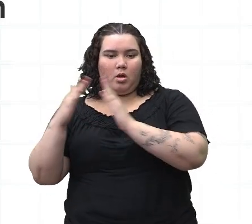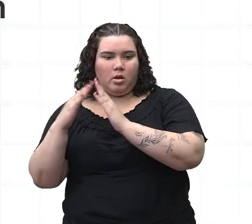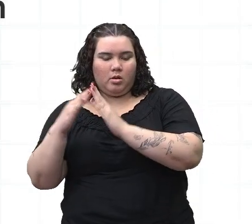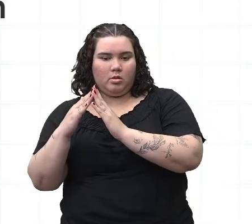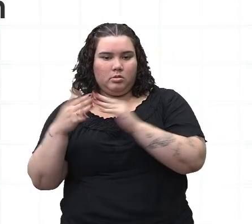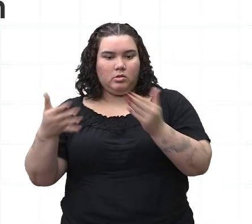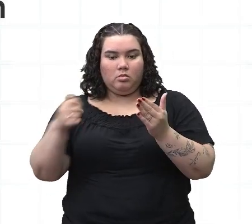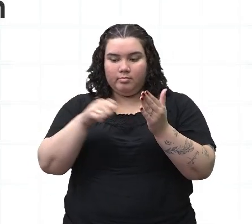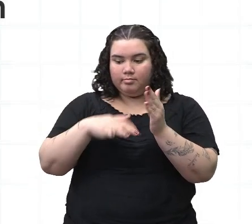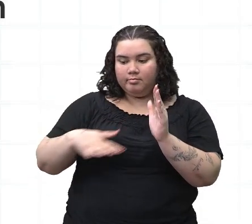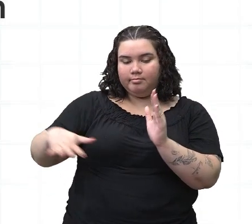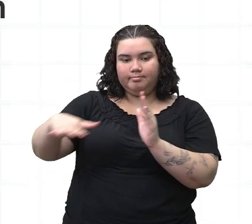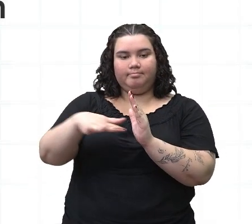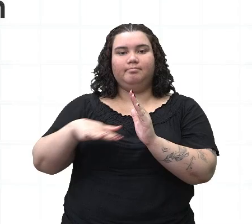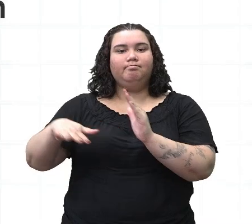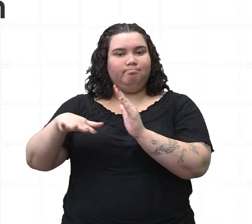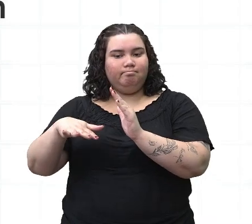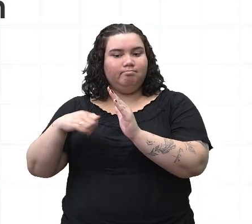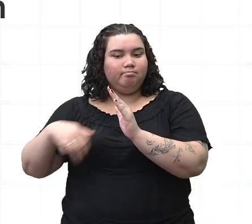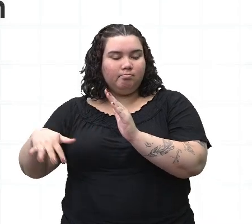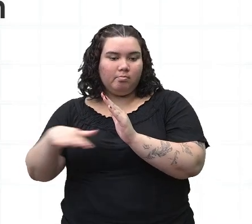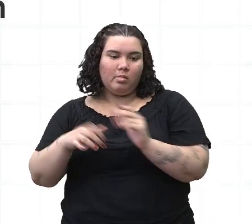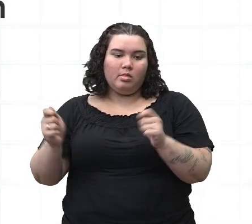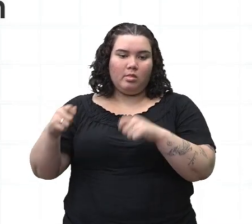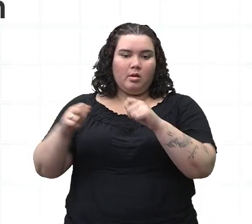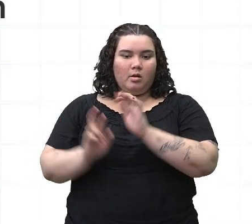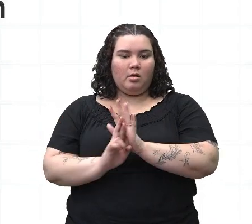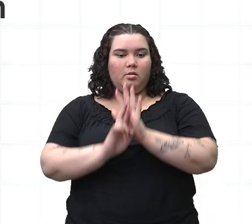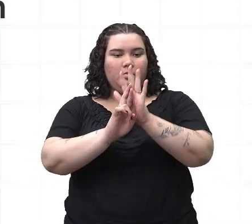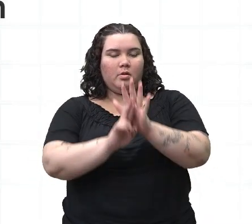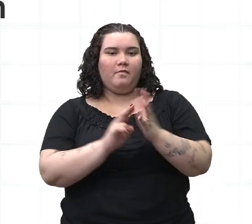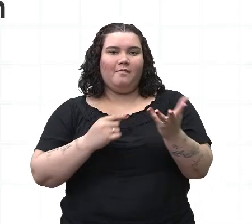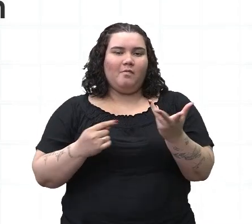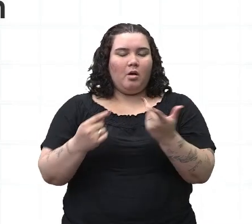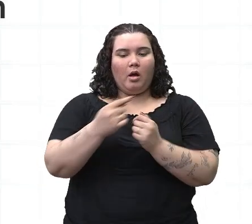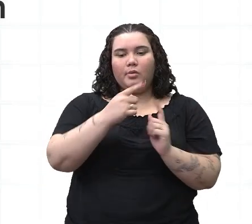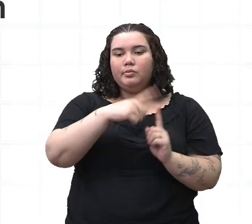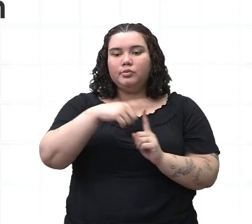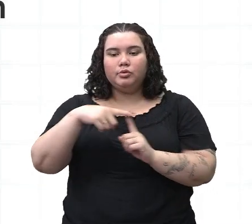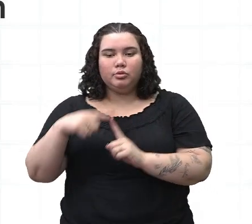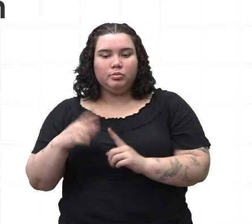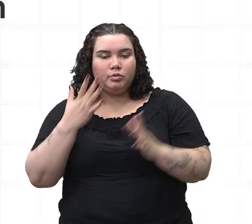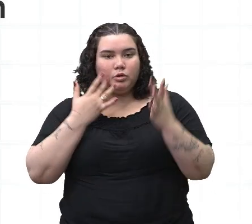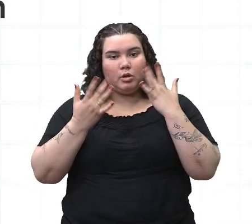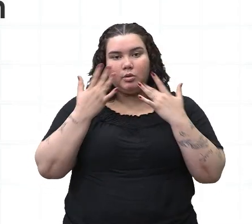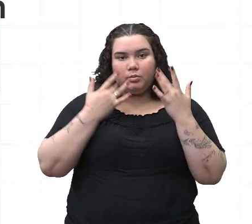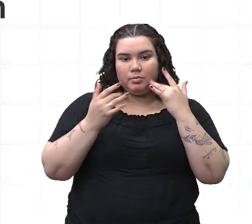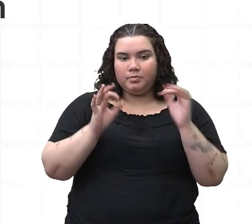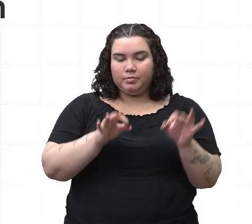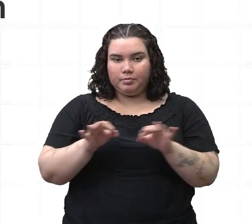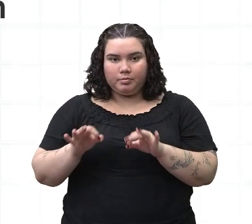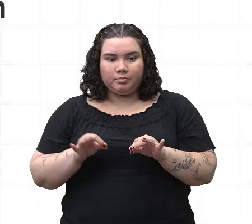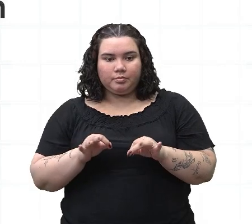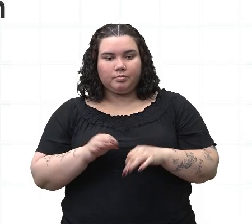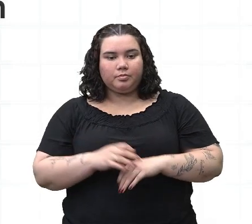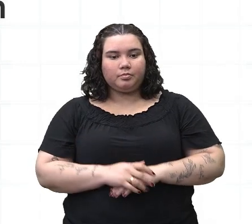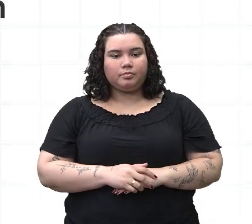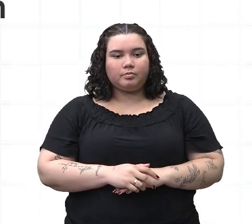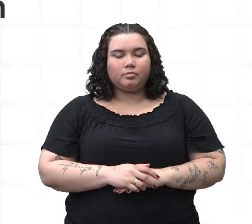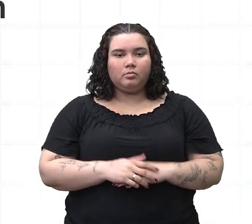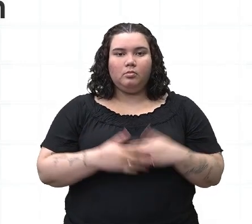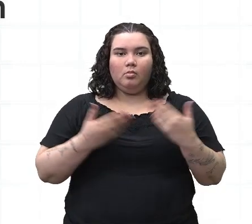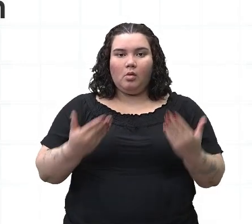ao espaço no qual podem ser representados vários tipos de espetáculos. Então, quando a gente fala a